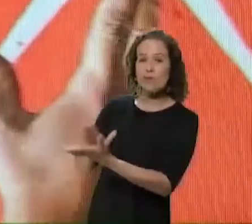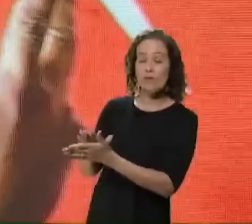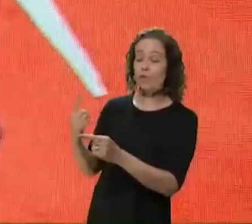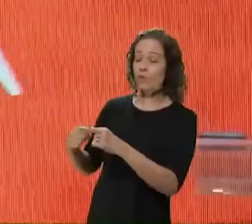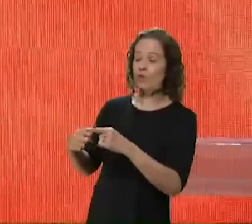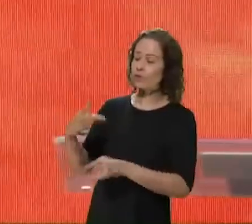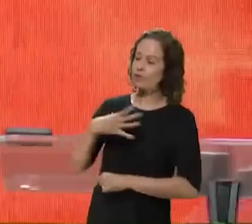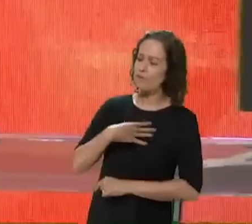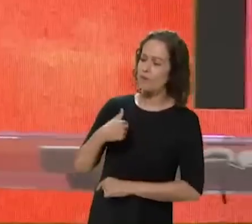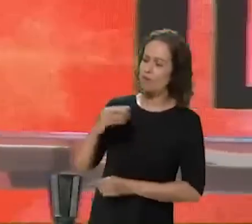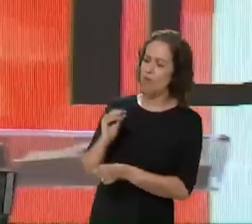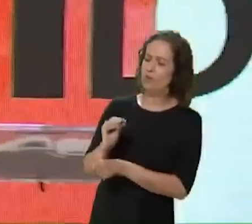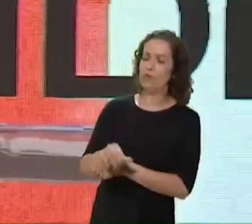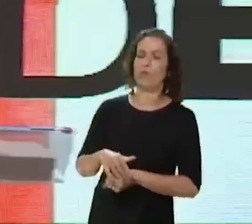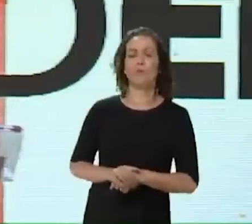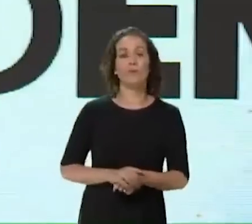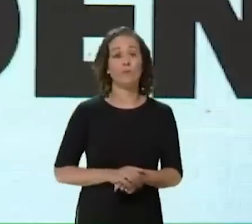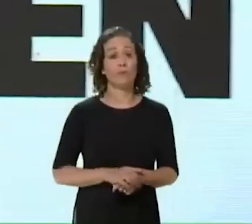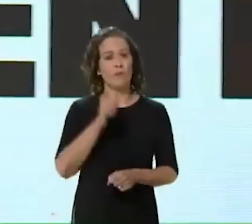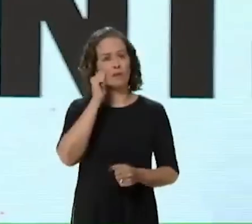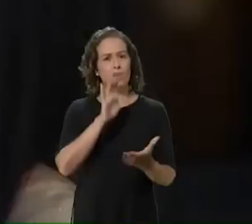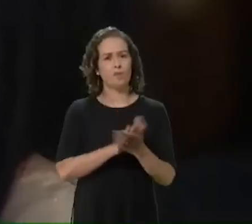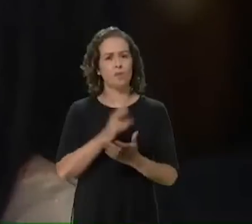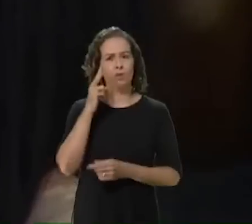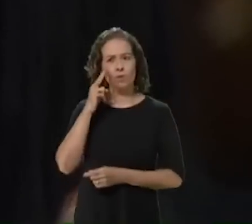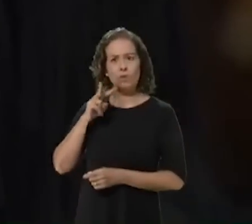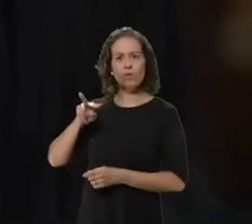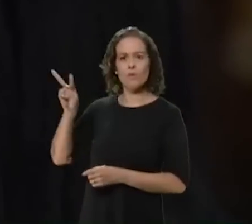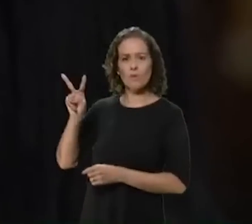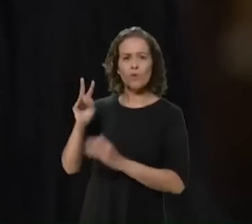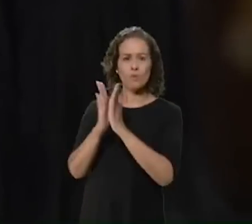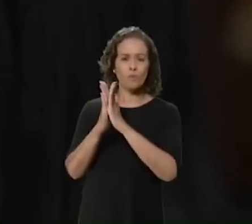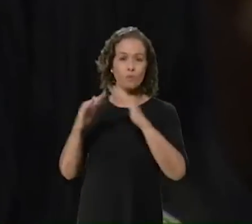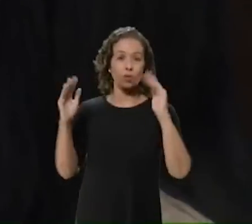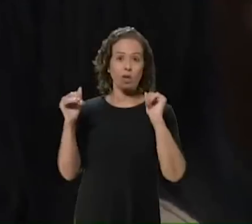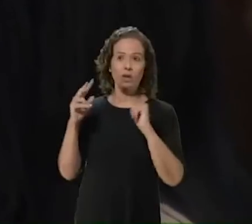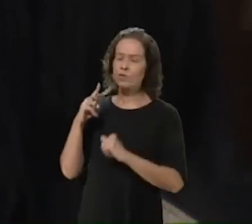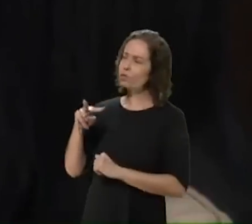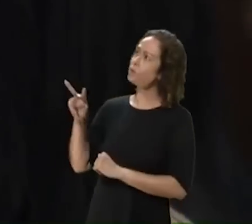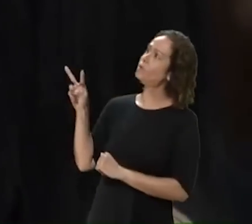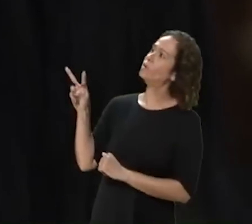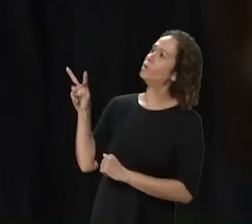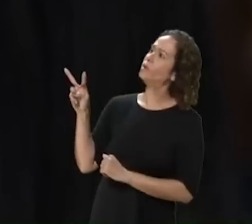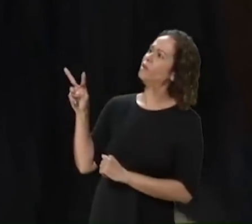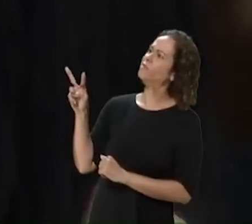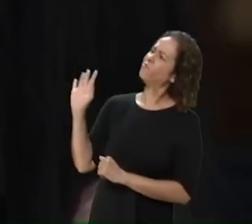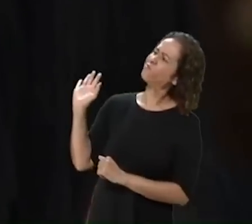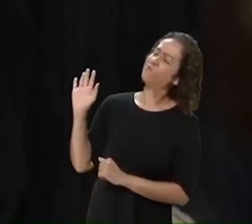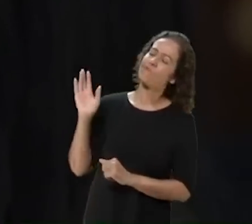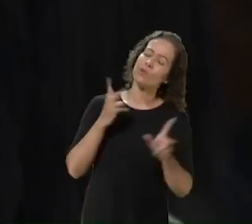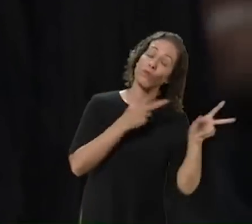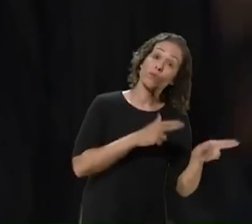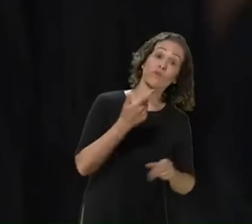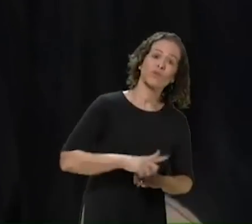pouquinho. Aí a Patrícia olhou pro anjo, mas a Patrícia tem um sono de outro planeta. Dormiu de novo.